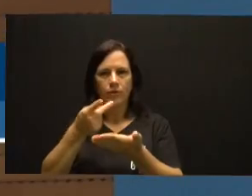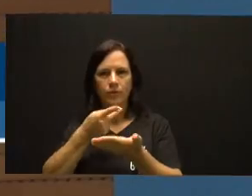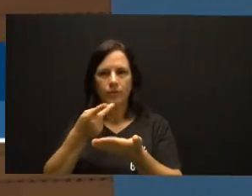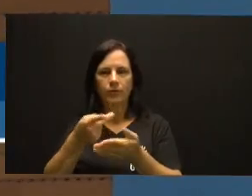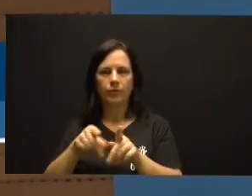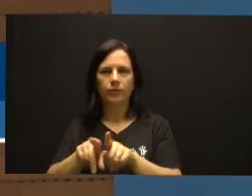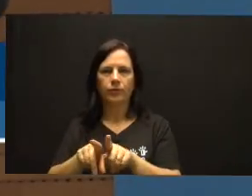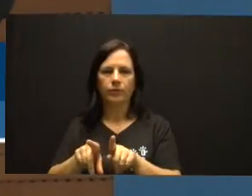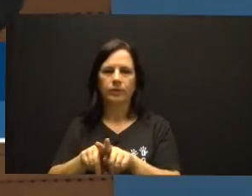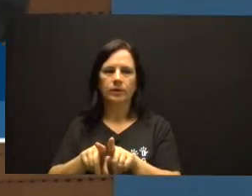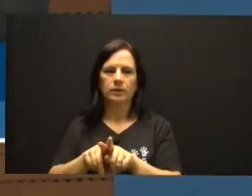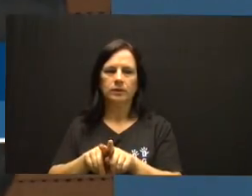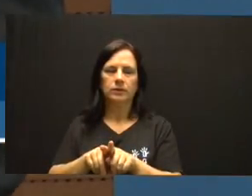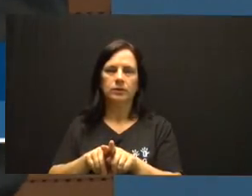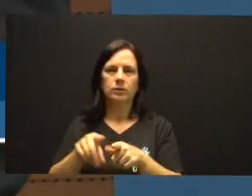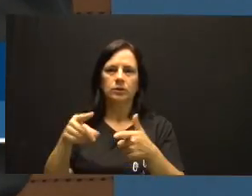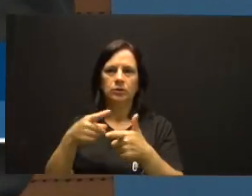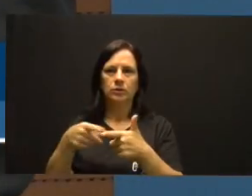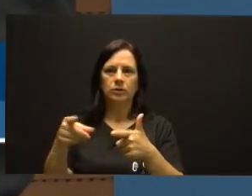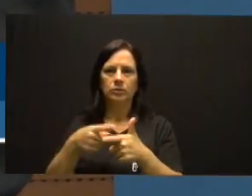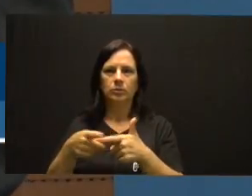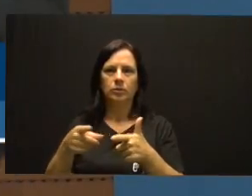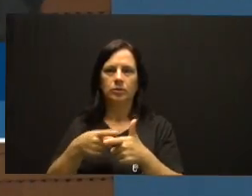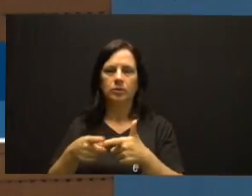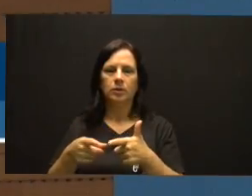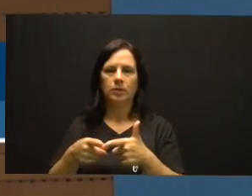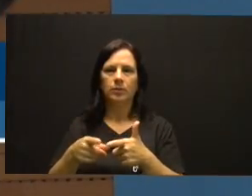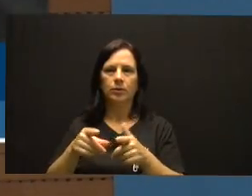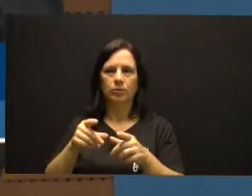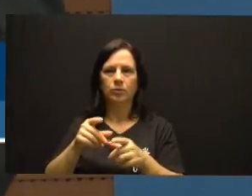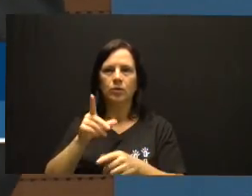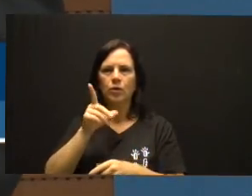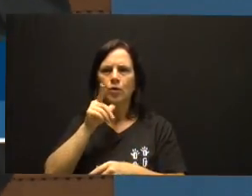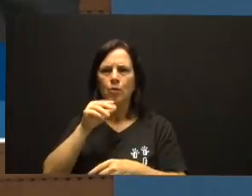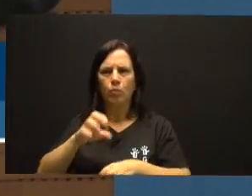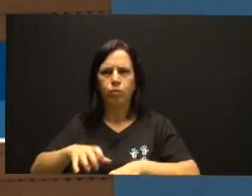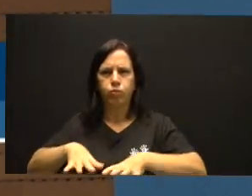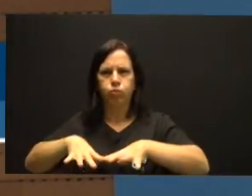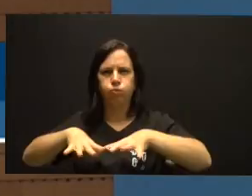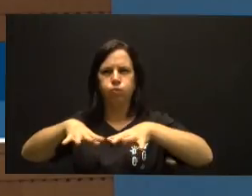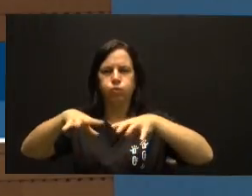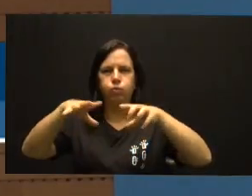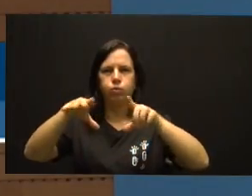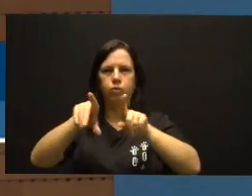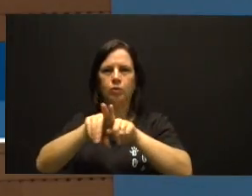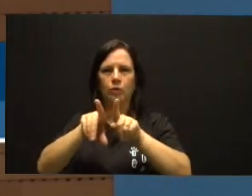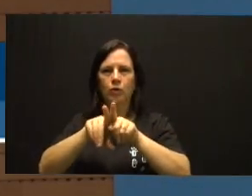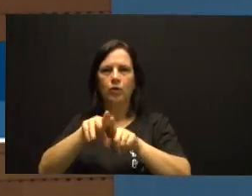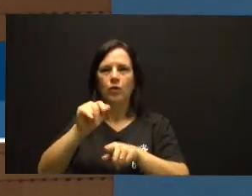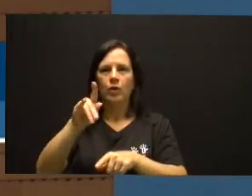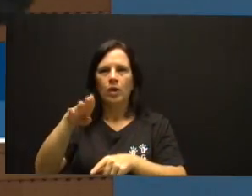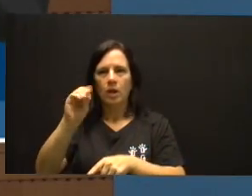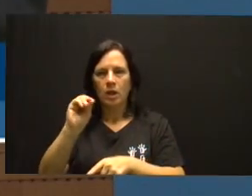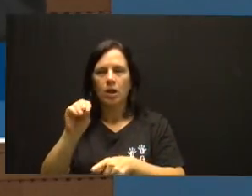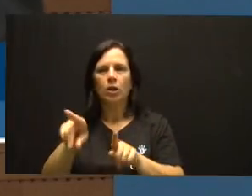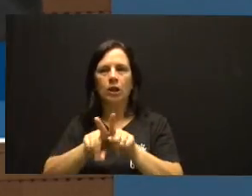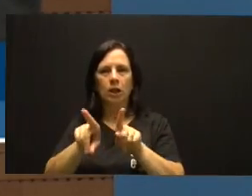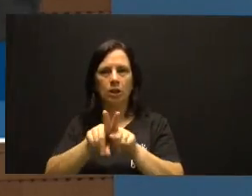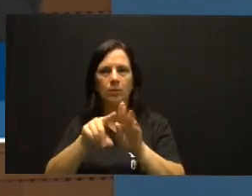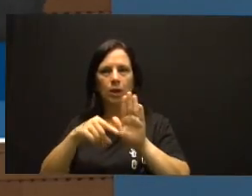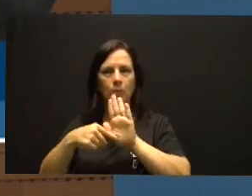quando a questão se refere à enchente, onde o vereador Aguinaldo apresentou também um